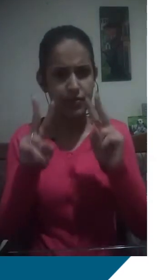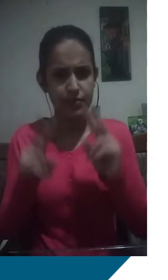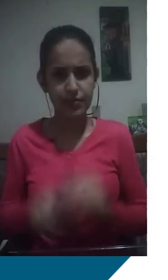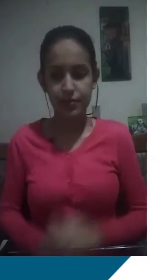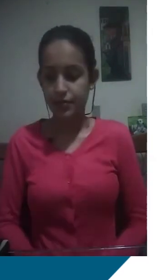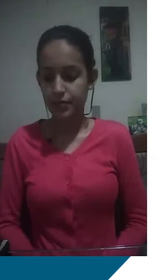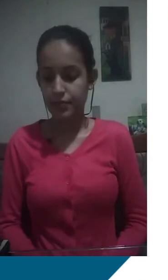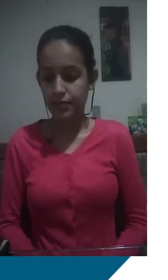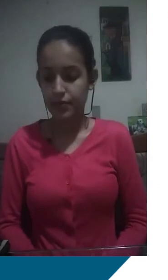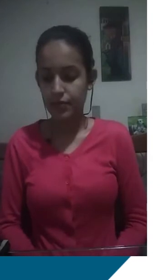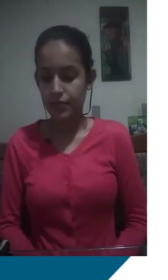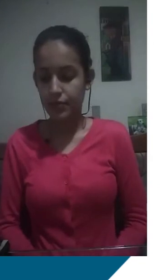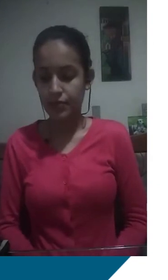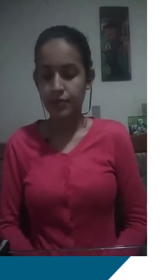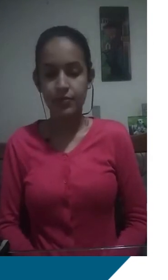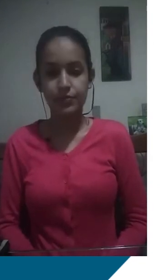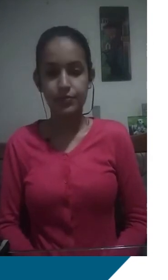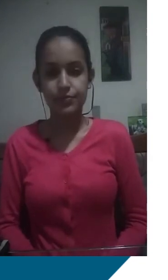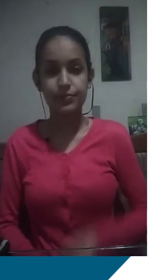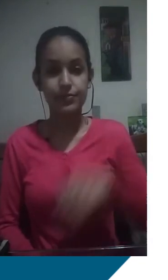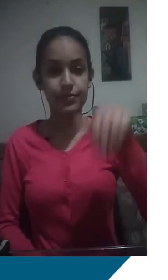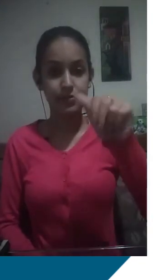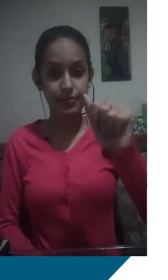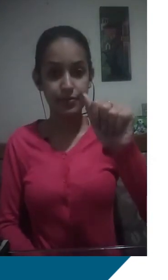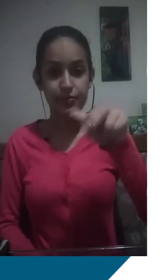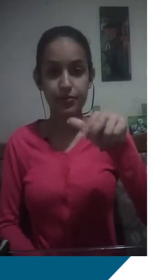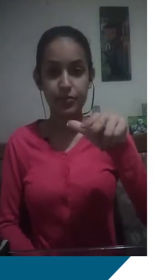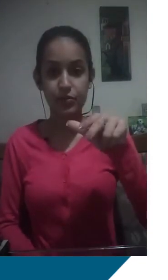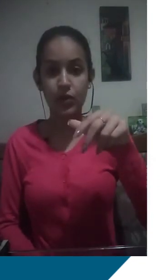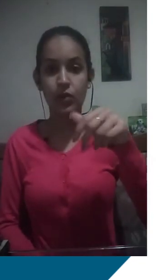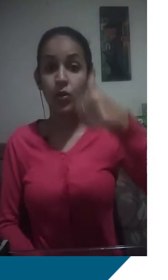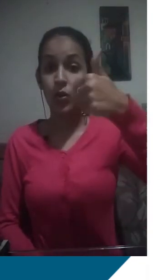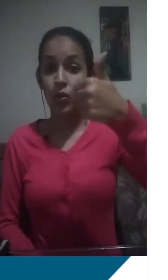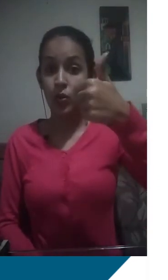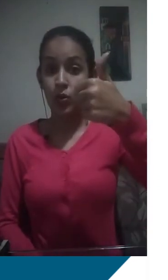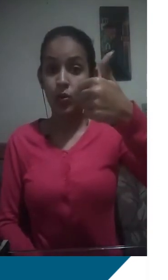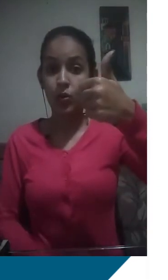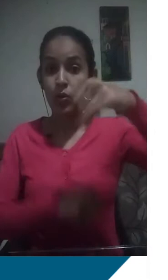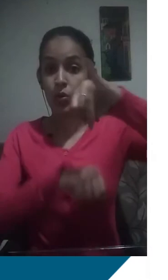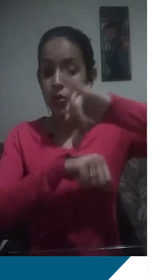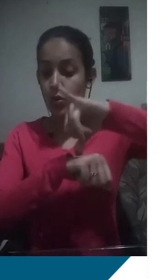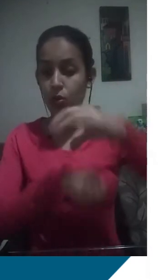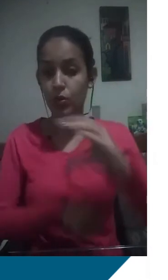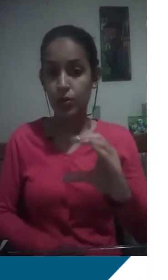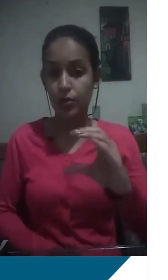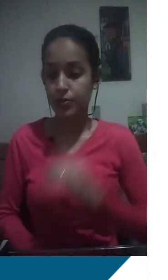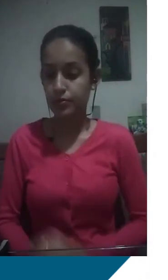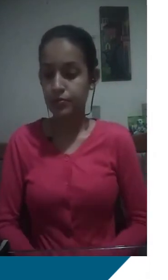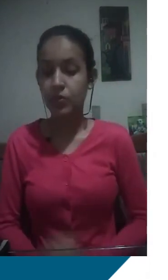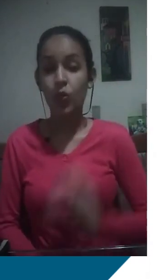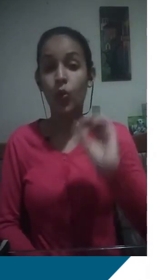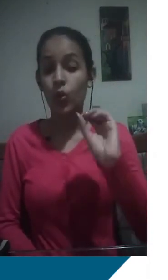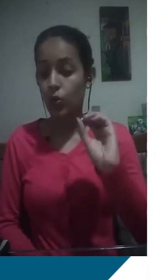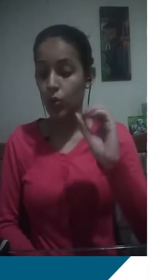eu vou ter que a unidade do alfa é igual a 1 sobre grau Celsius. Escrevendo isso de outra maneira, eu tenho que a unidade